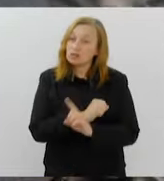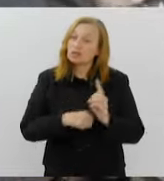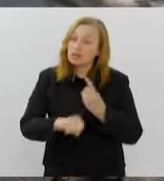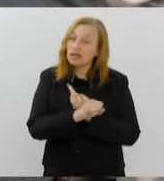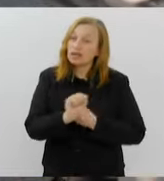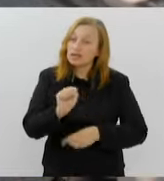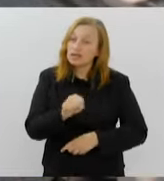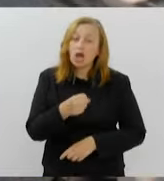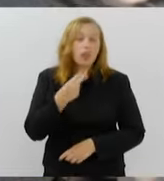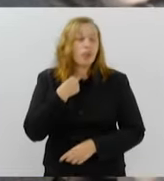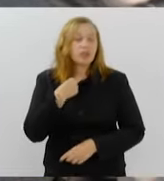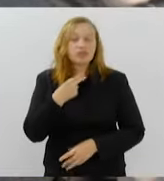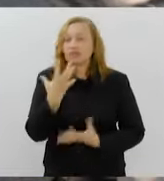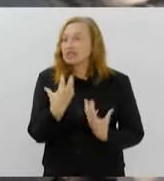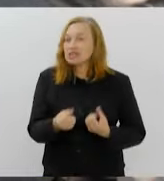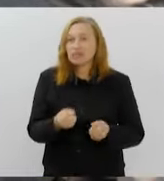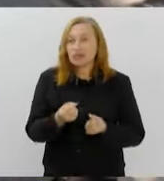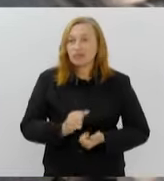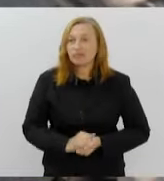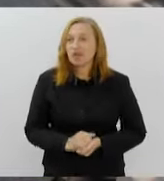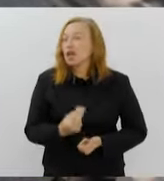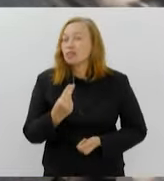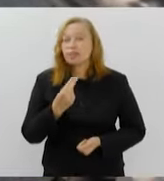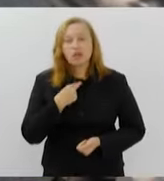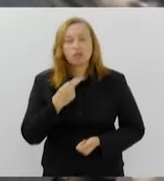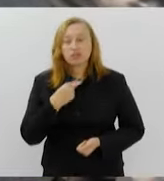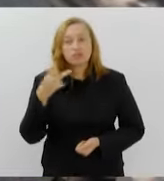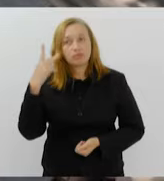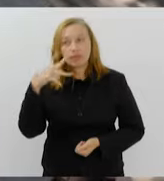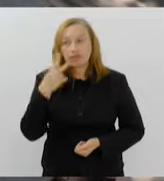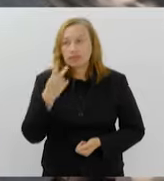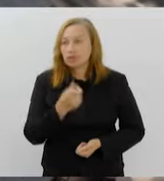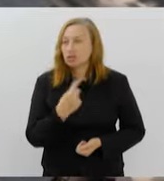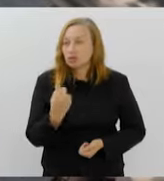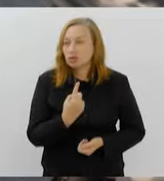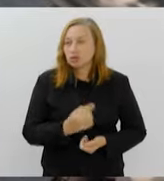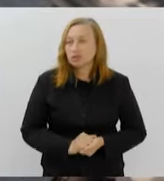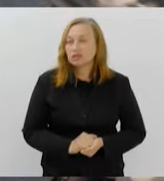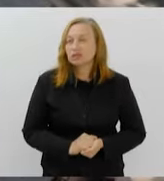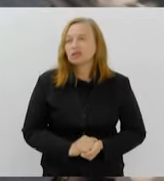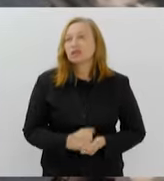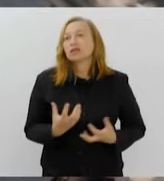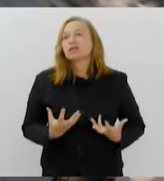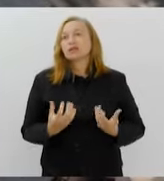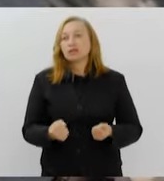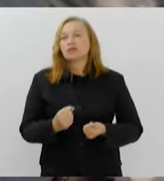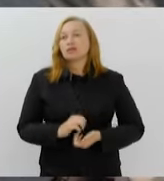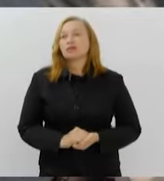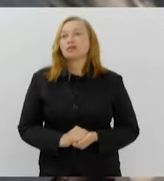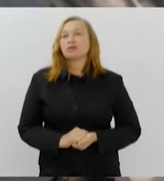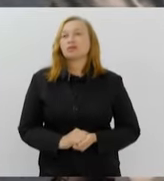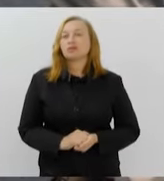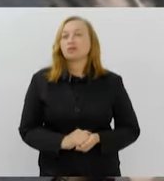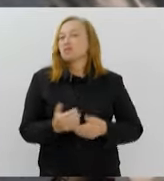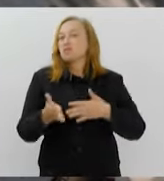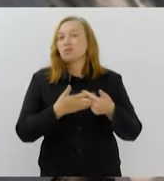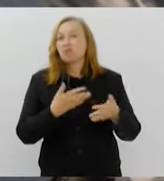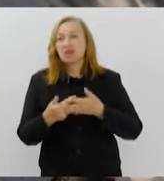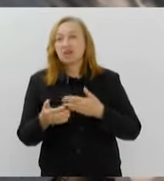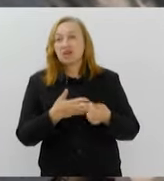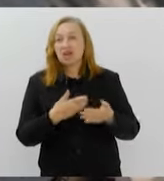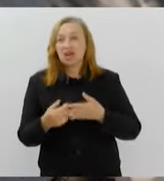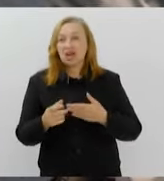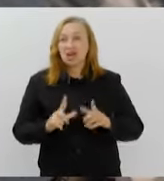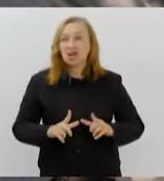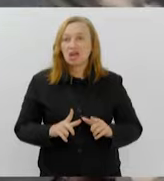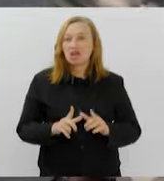nós não podemos aceitar nós parlamentares que aqui estamos Não podemos aceitar de qualquer forma qualquer